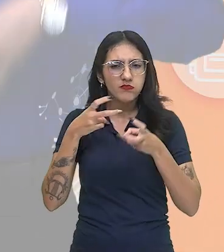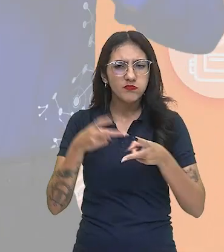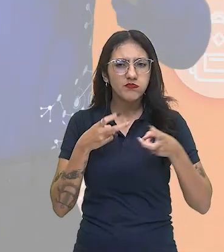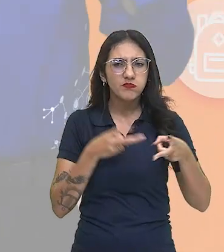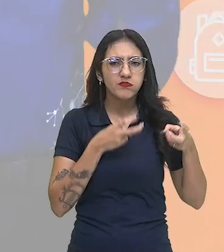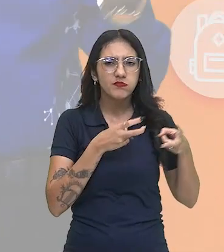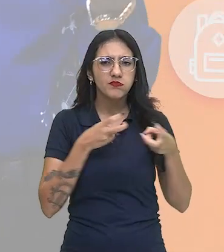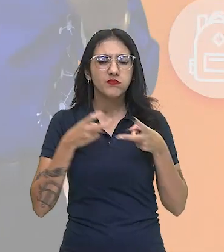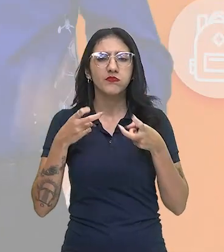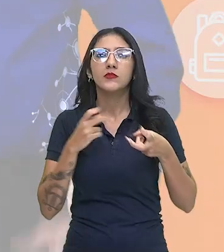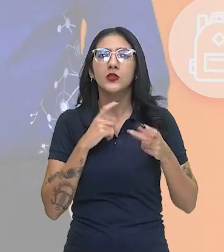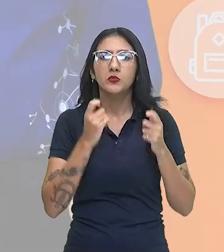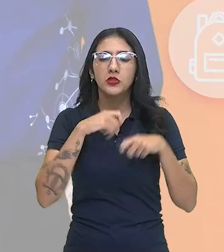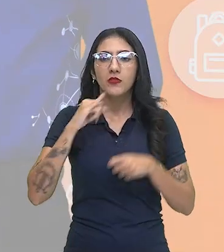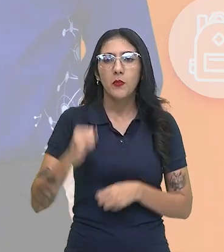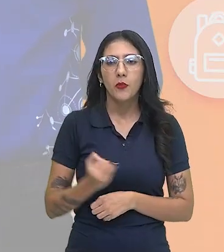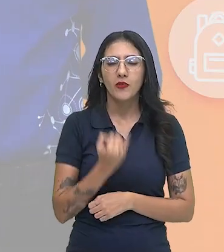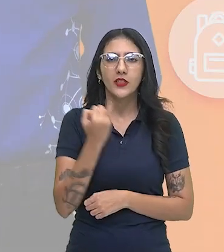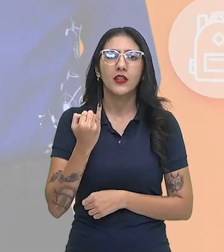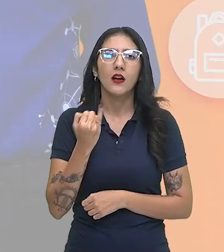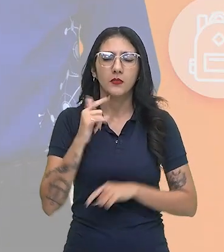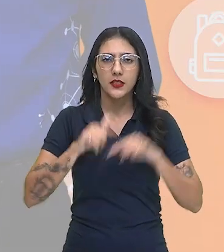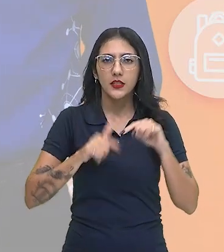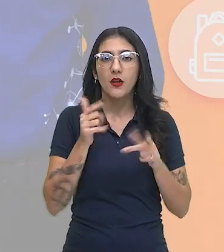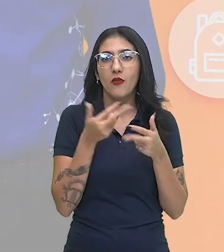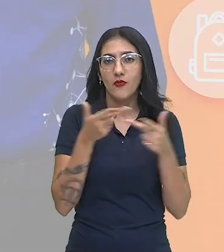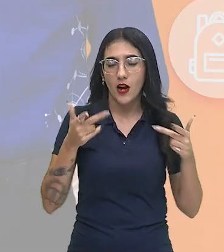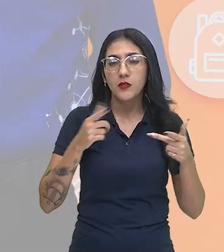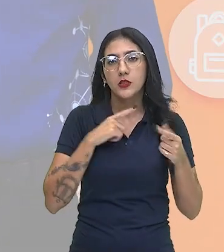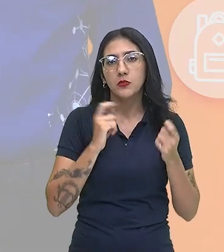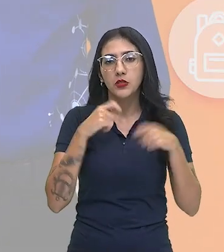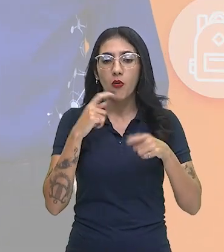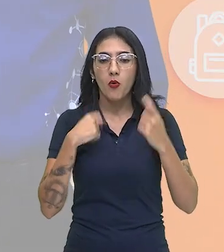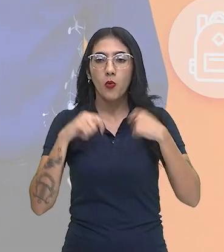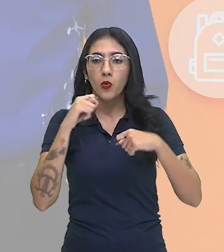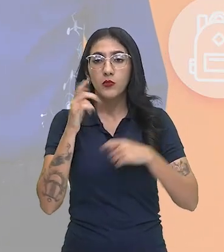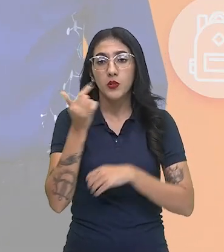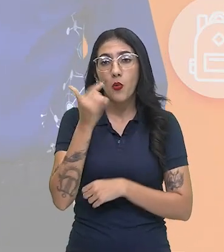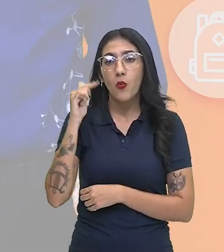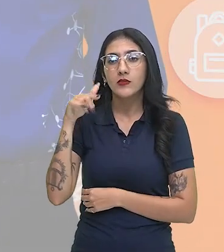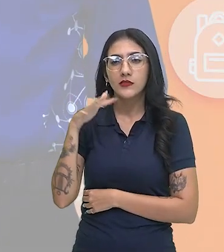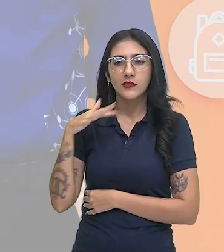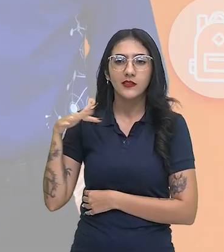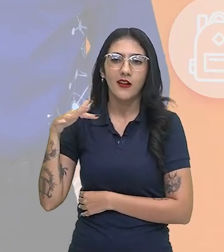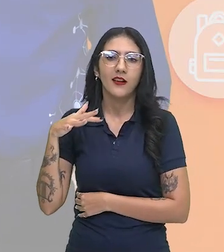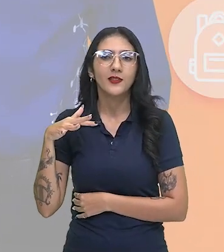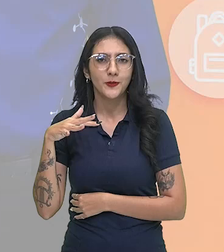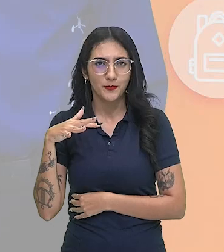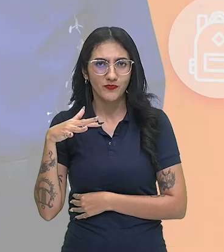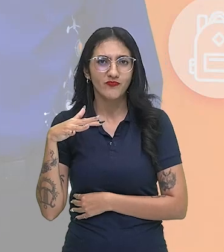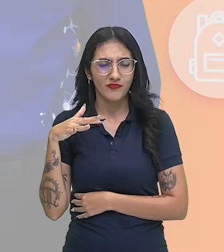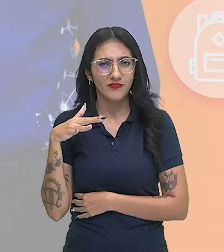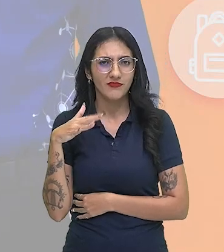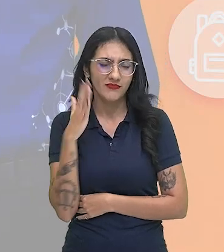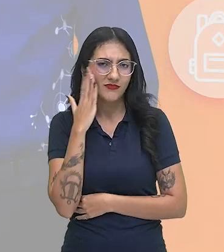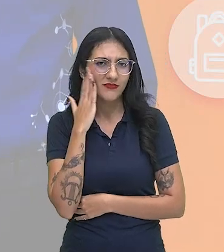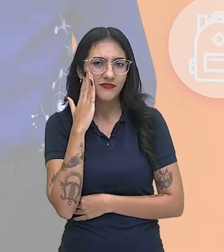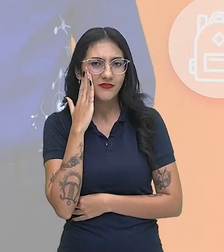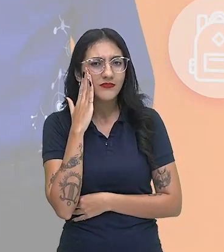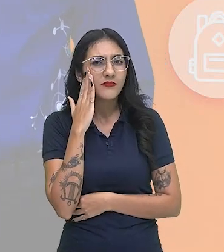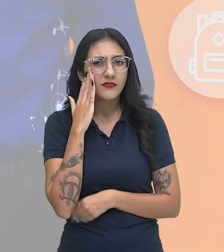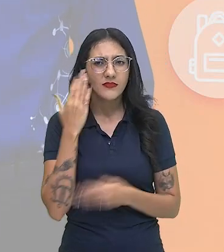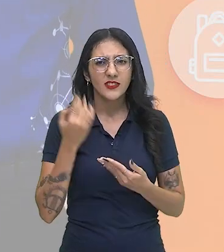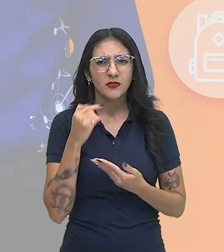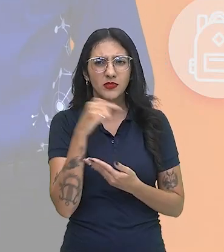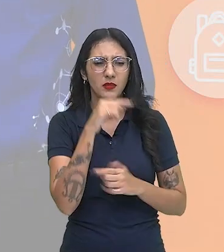ser integrada ao restante do país. Então, tinha que se extrair, né, o que ela tinha